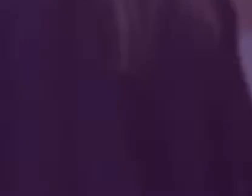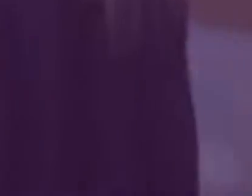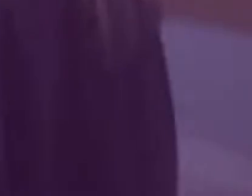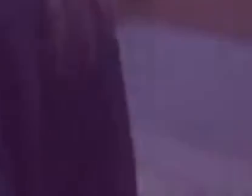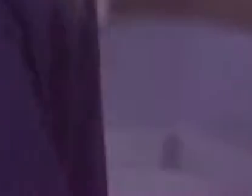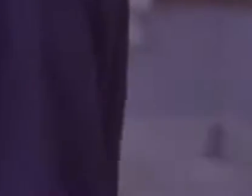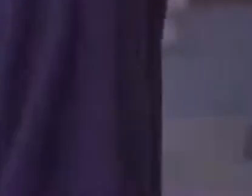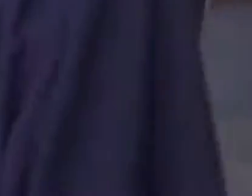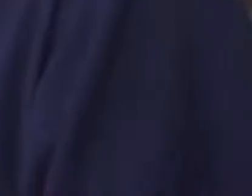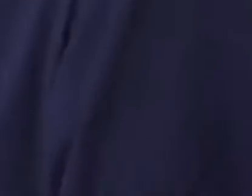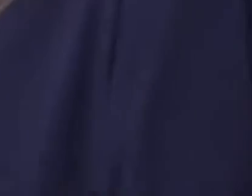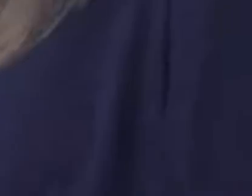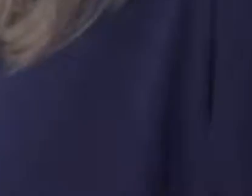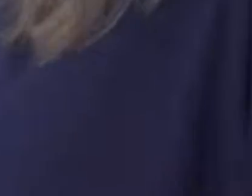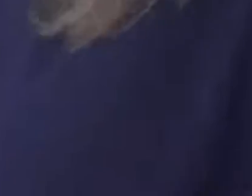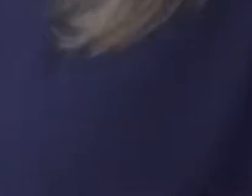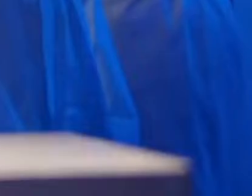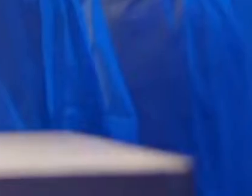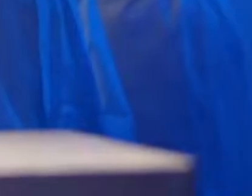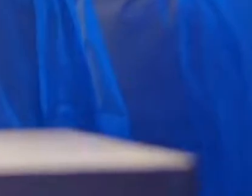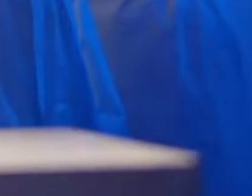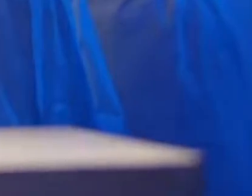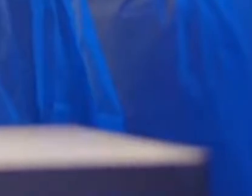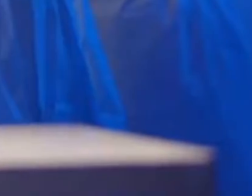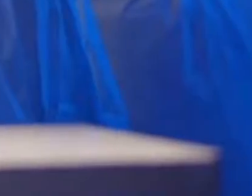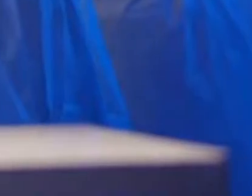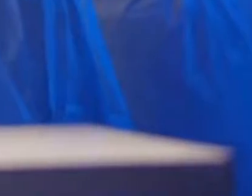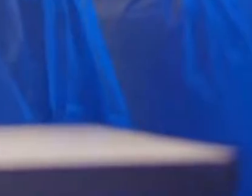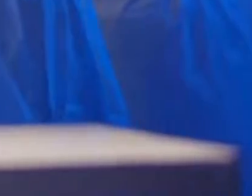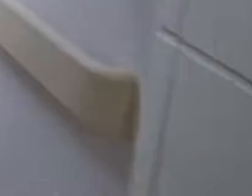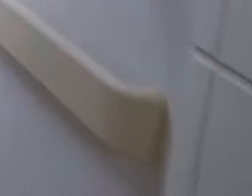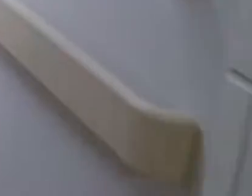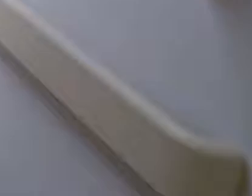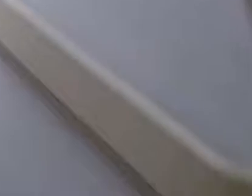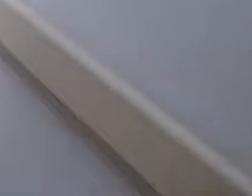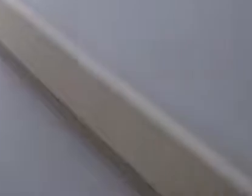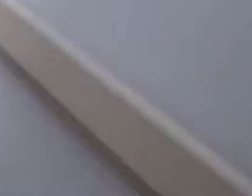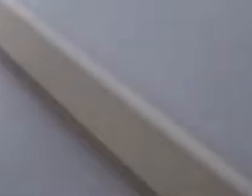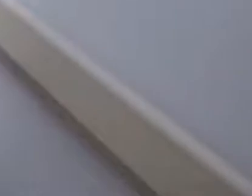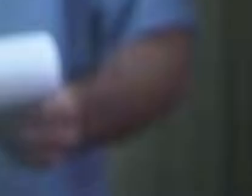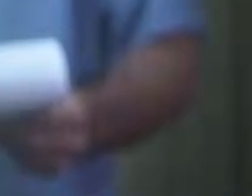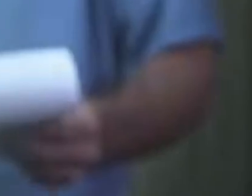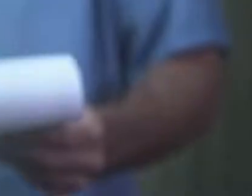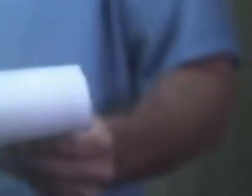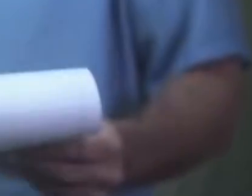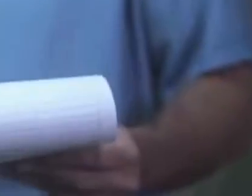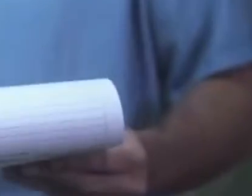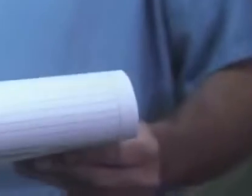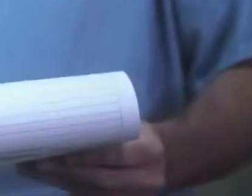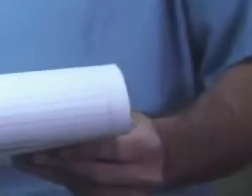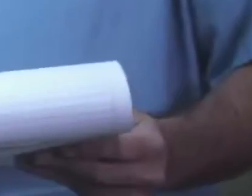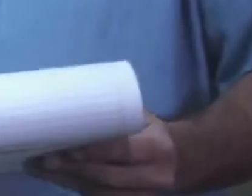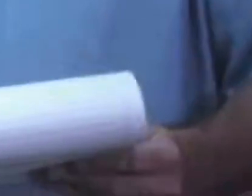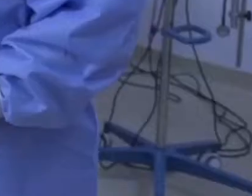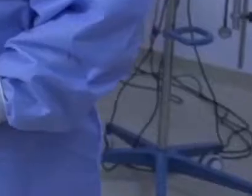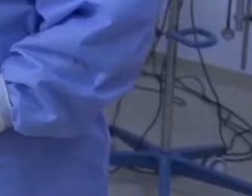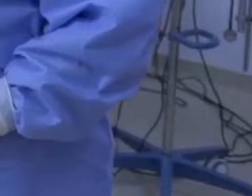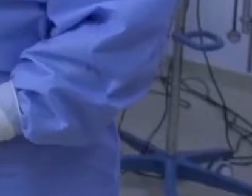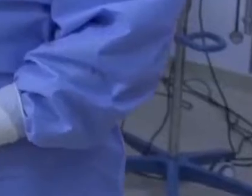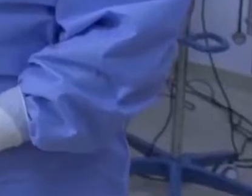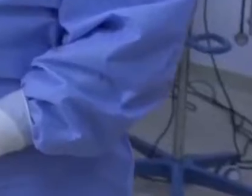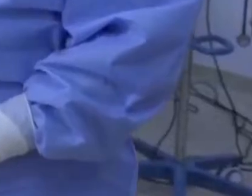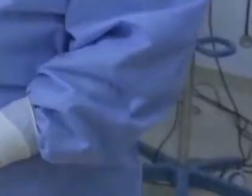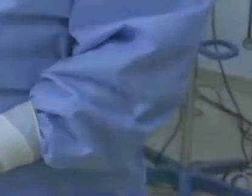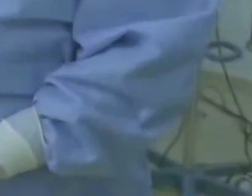constante capacitação dos profissionais. Somos a Rede Américas e fazemos parte do United Health Group, a maior empresa